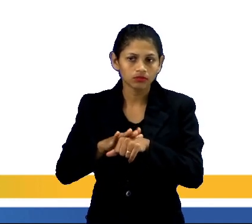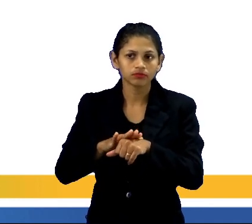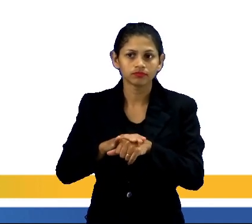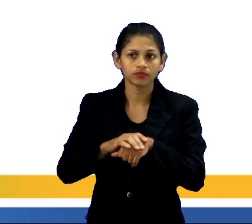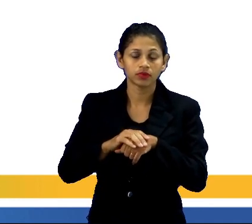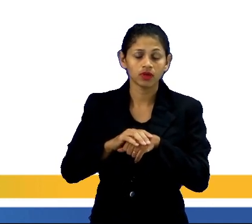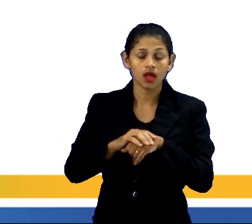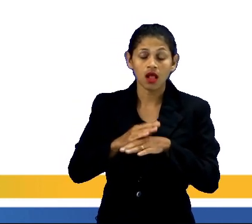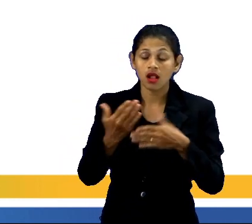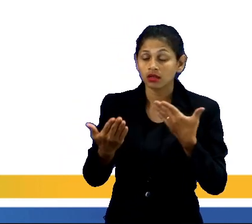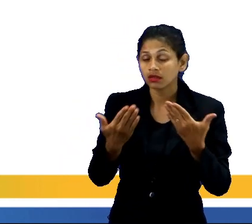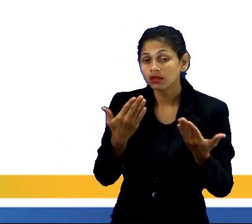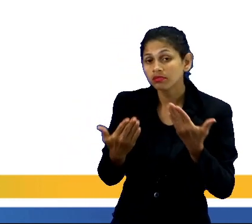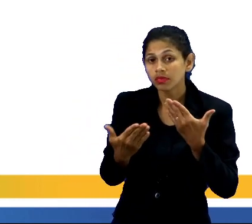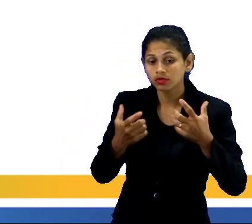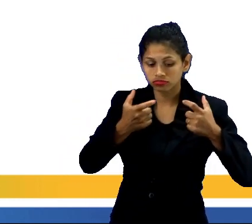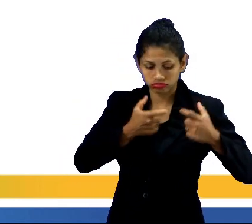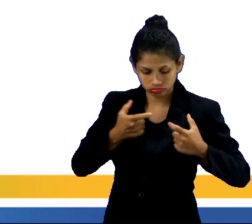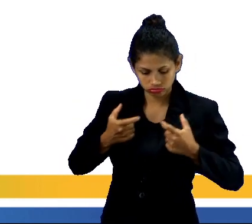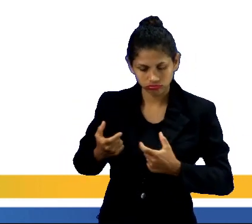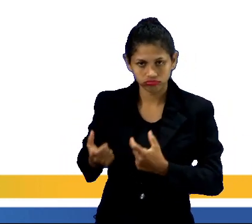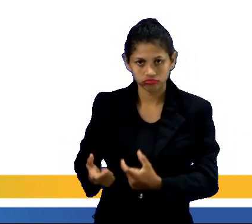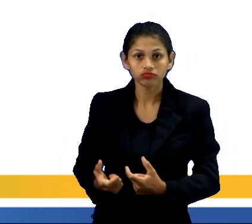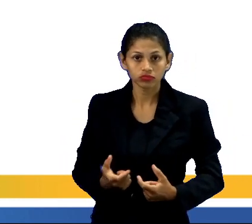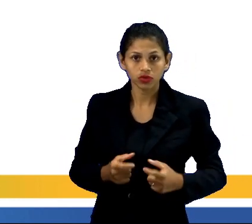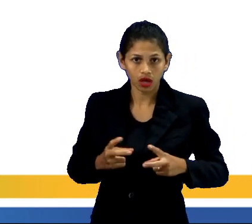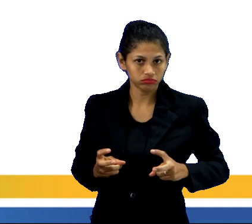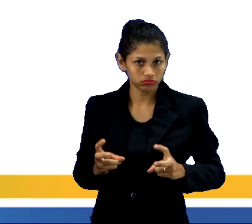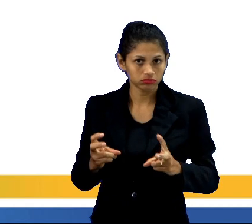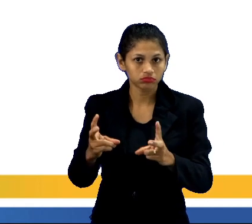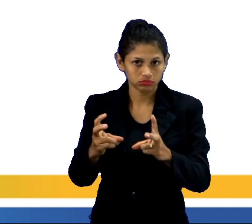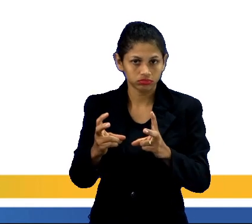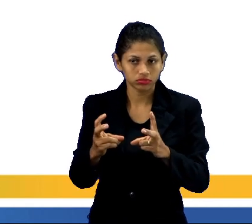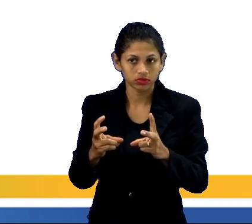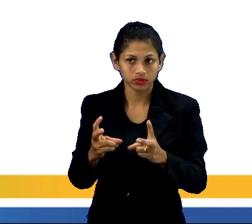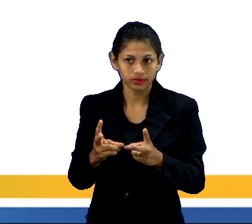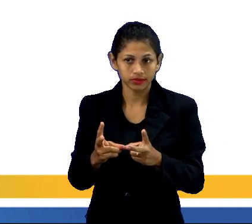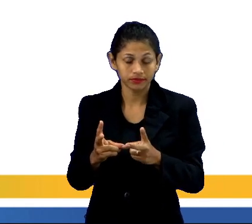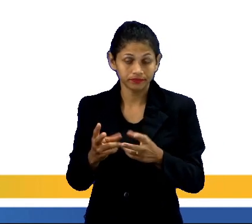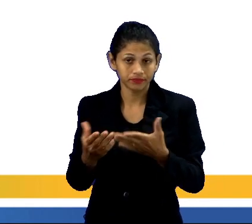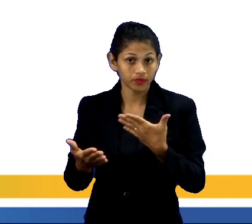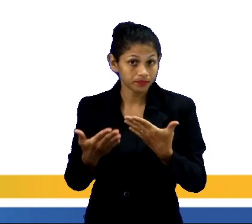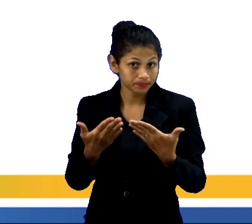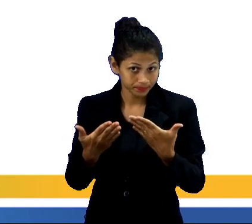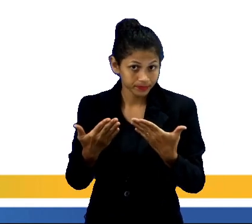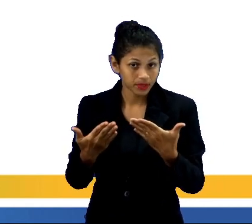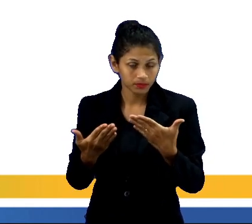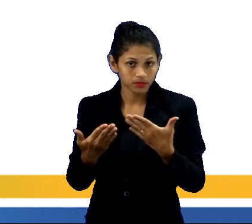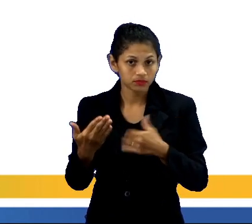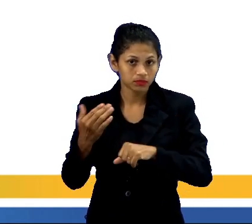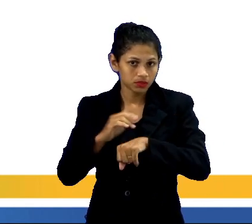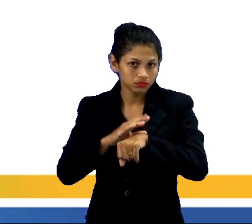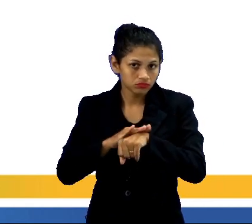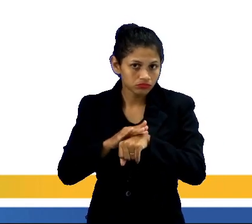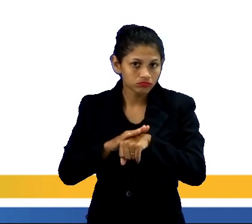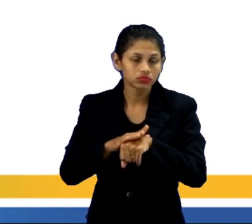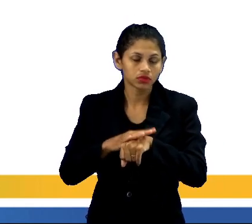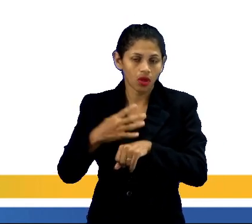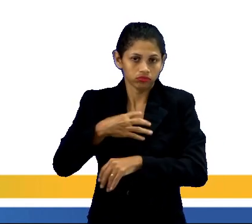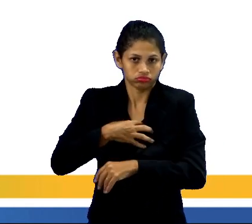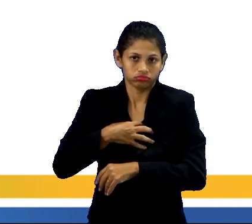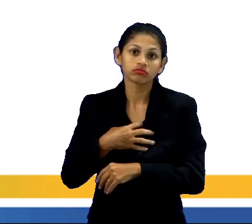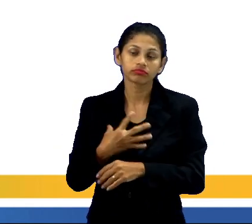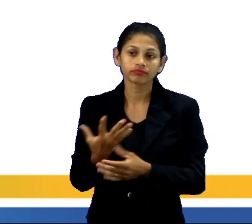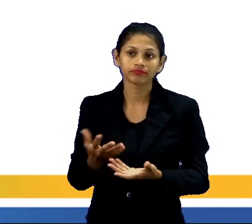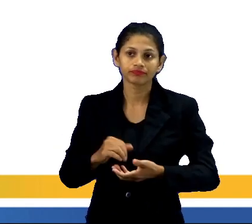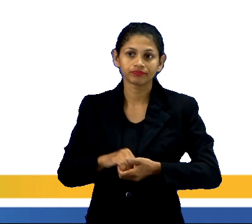tumor. Então, cada local, né, onde vai se instaurar ali, né, esse tumor vai desenvolver sintomas diferentes, né? Então, por